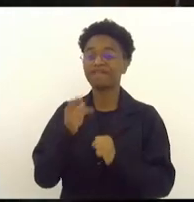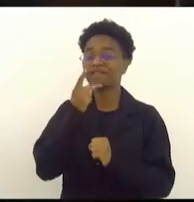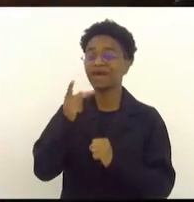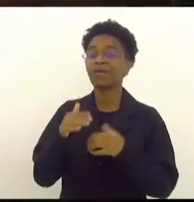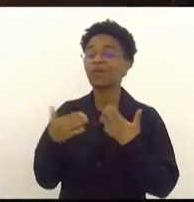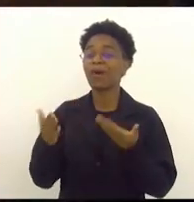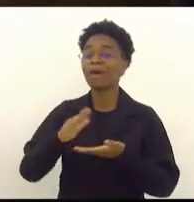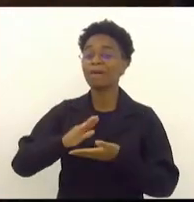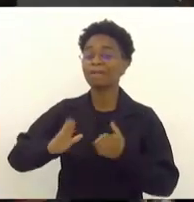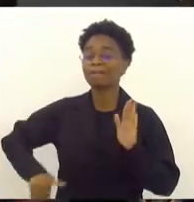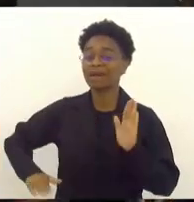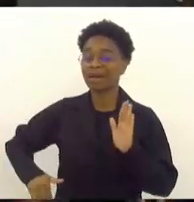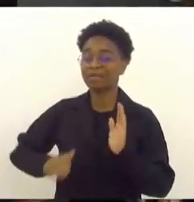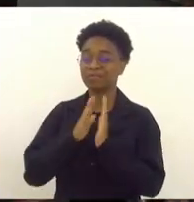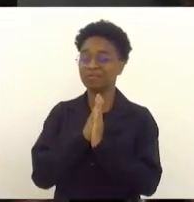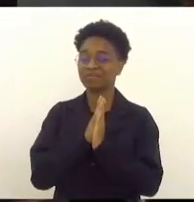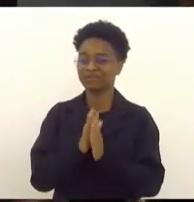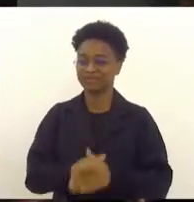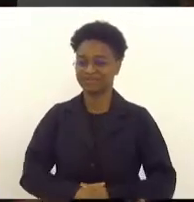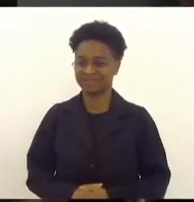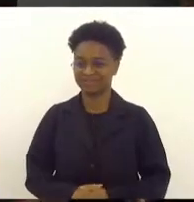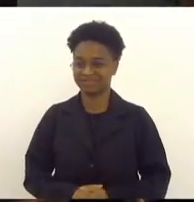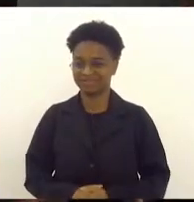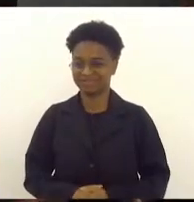frequenta em busca por favor